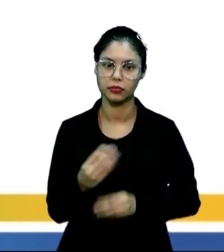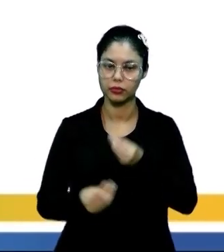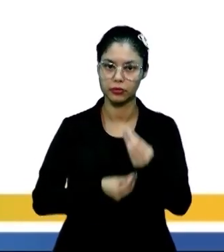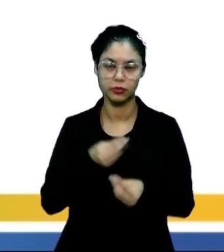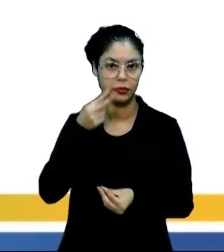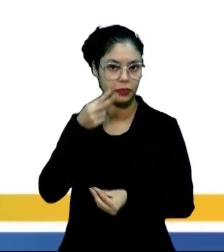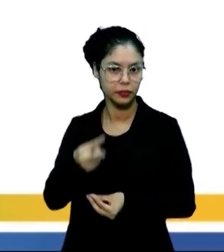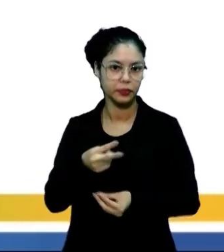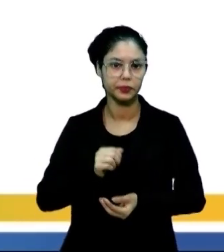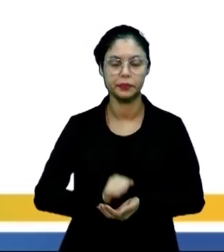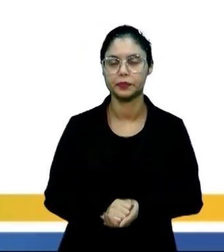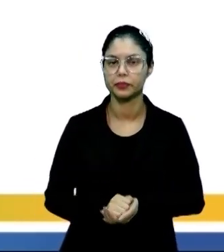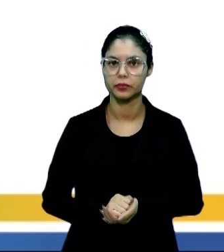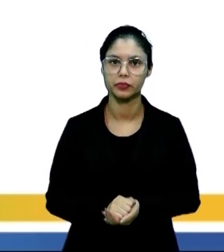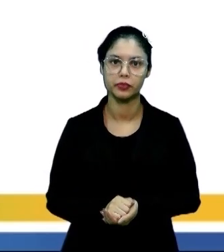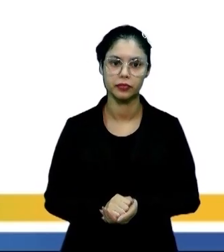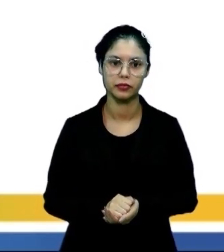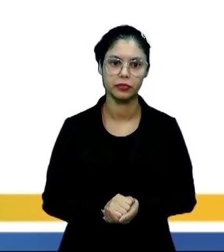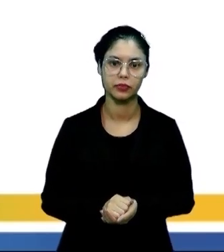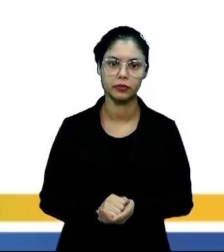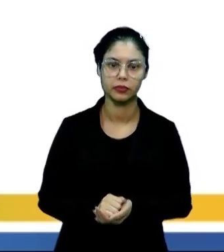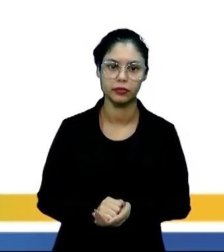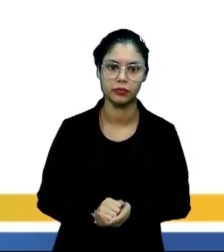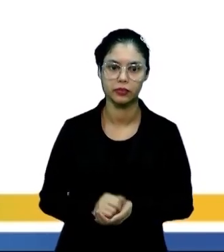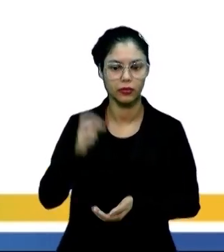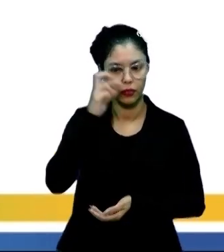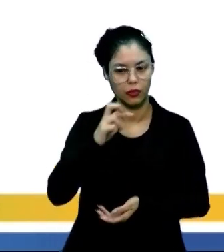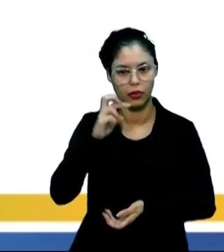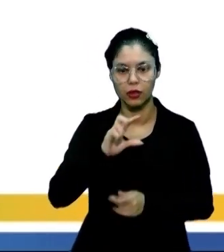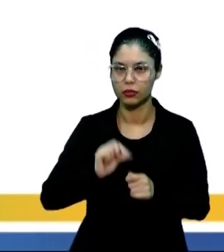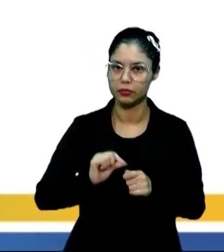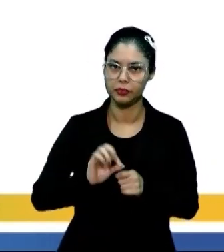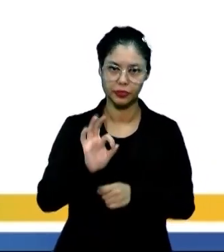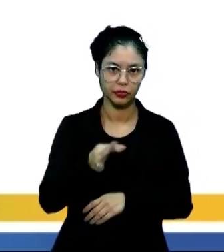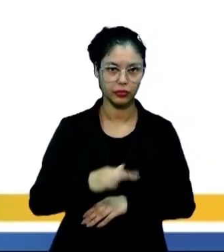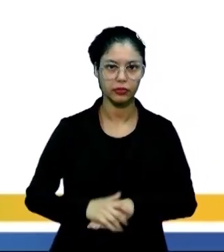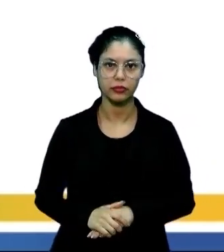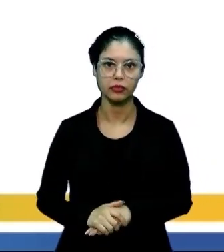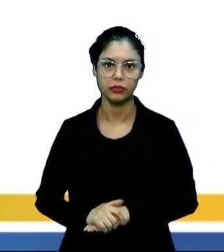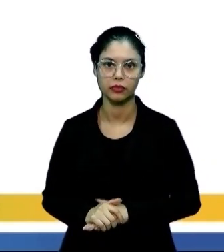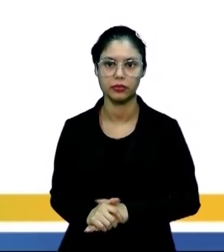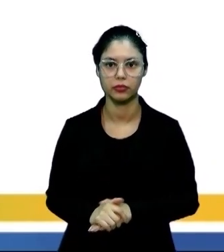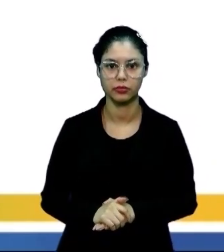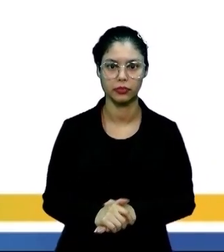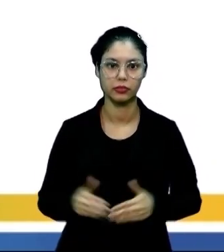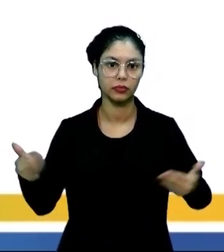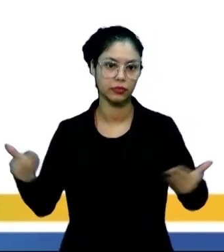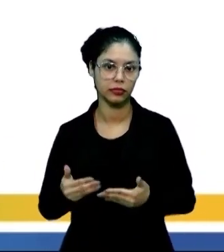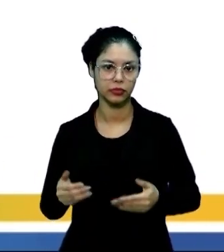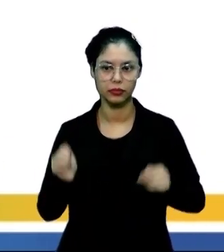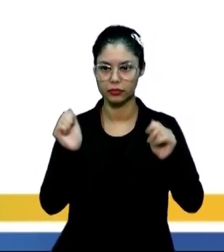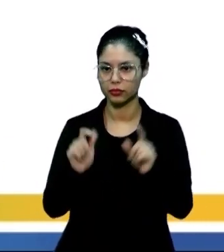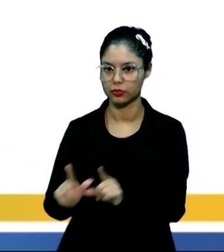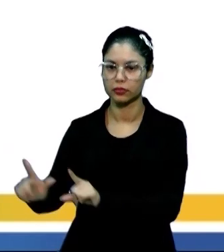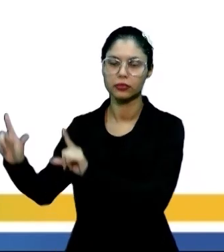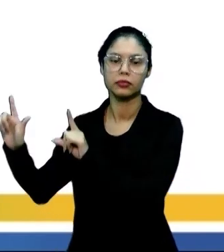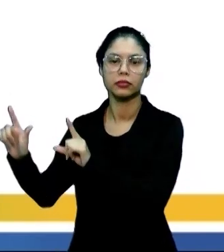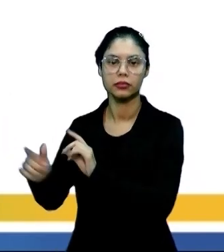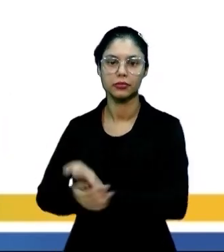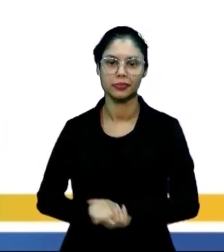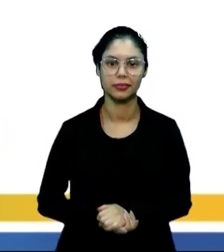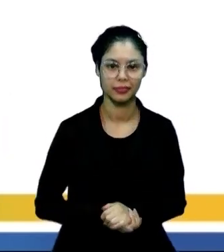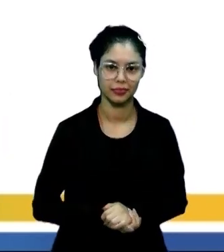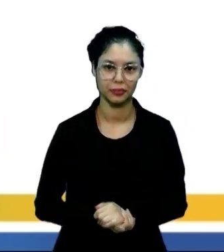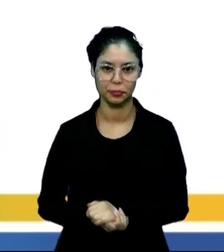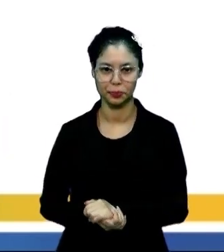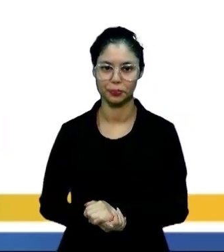viram com a nossa análise feita, certo? Vamos agora para a próxima questão.